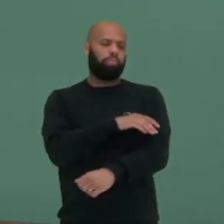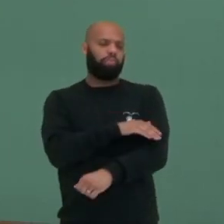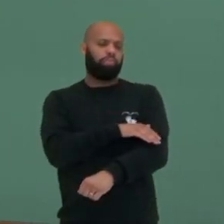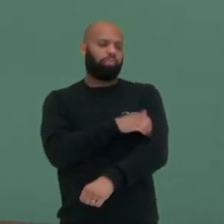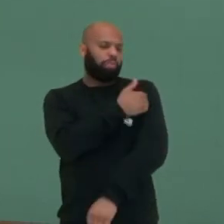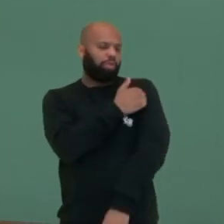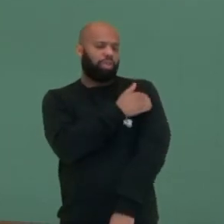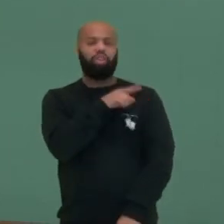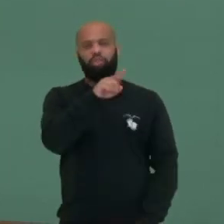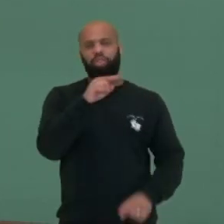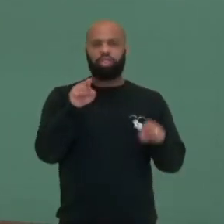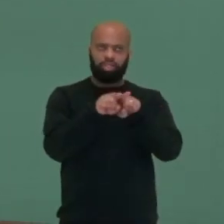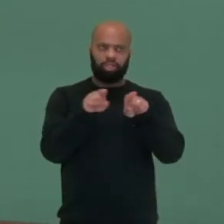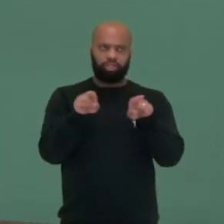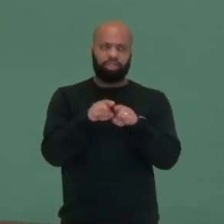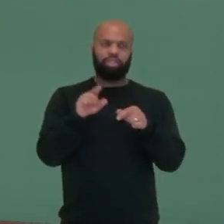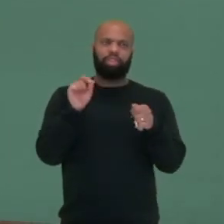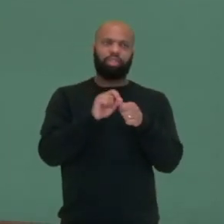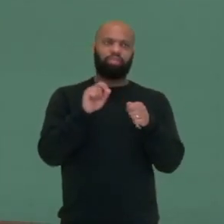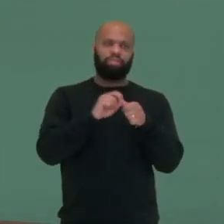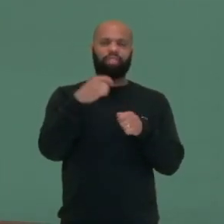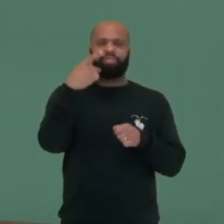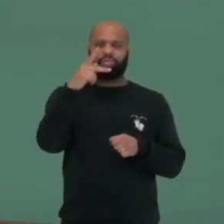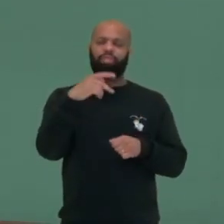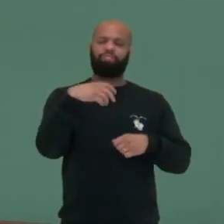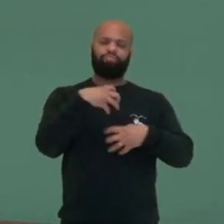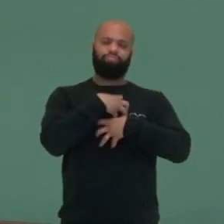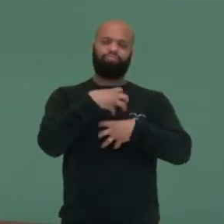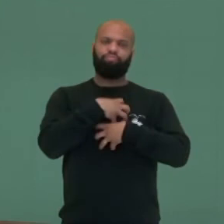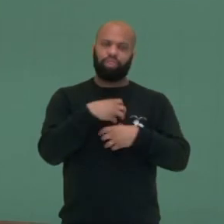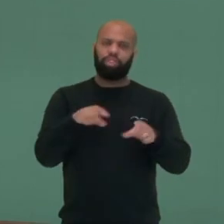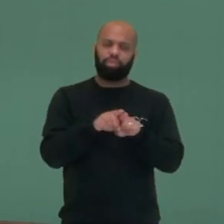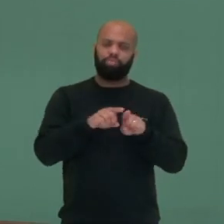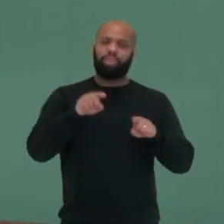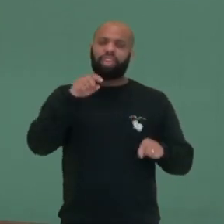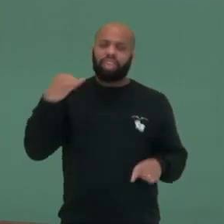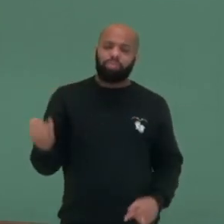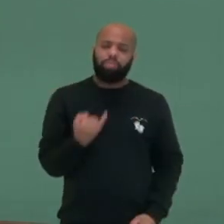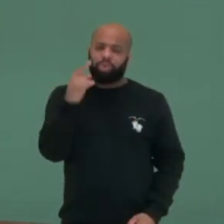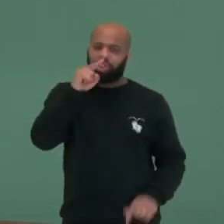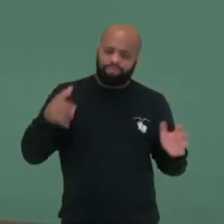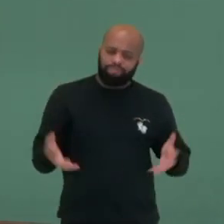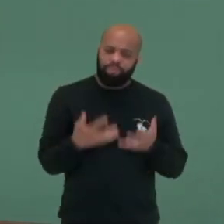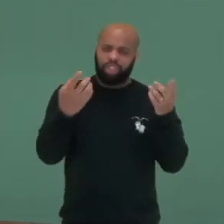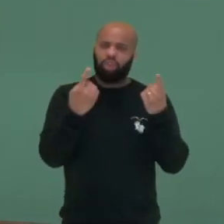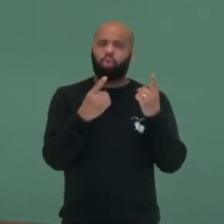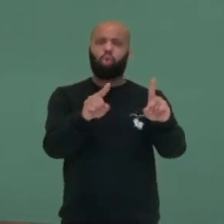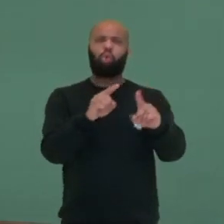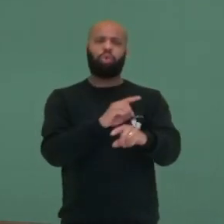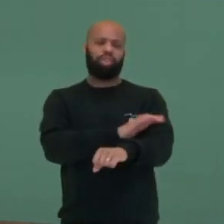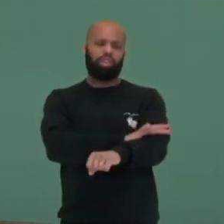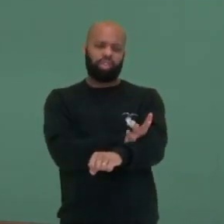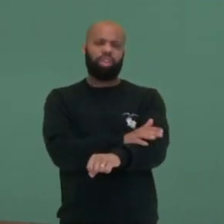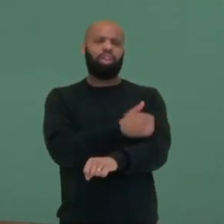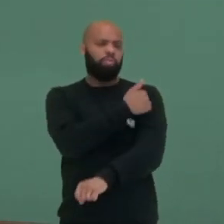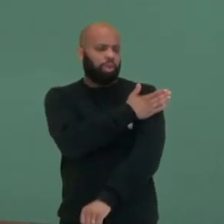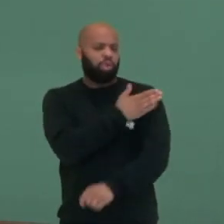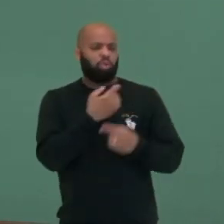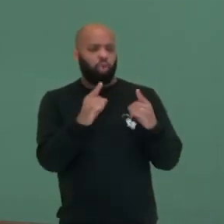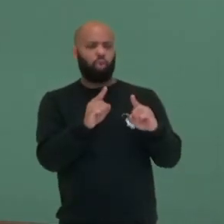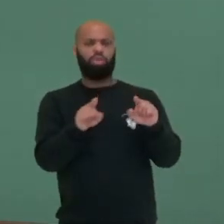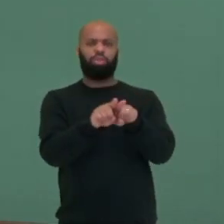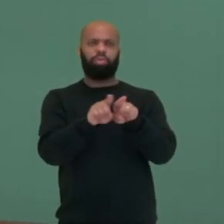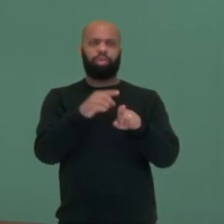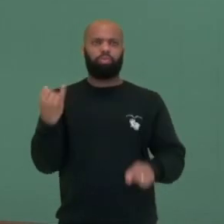também faça a sua parte, aliás, muito importante, incentive as pessoas a combater qualquer tipo de